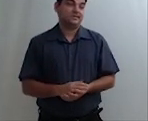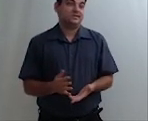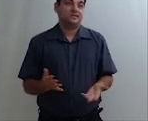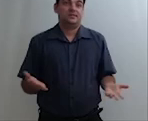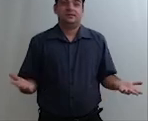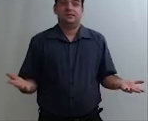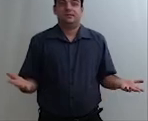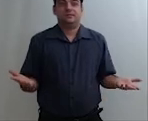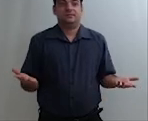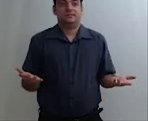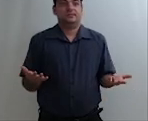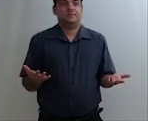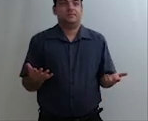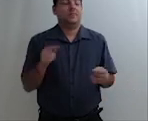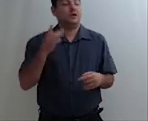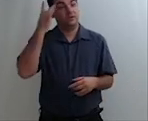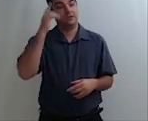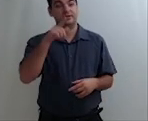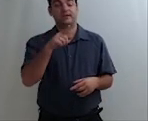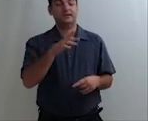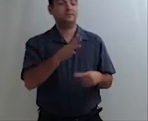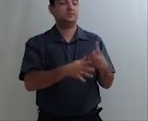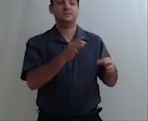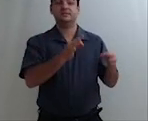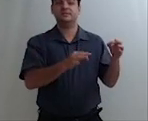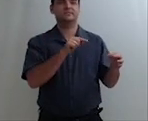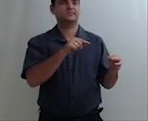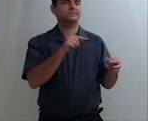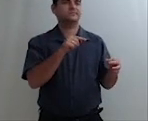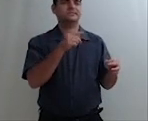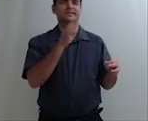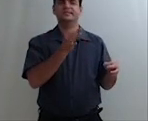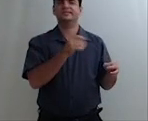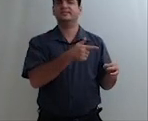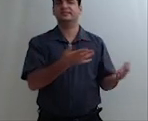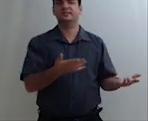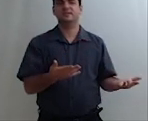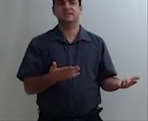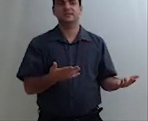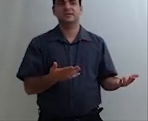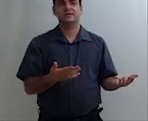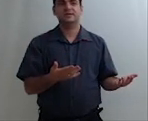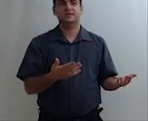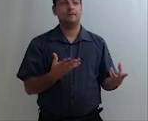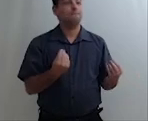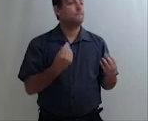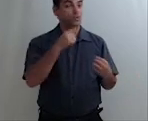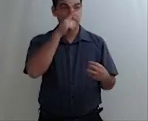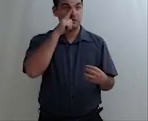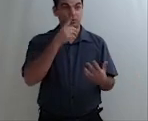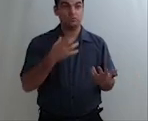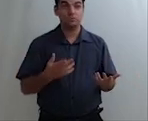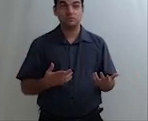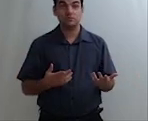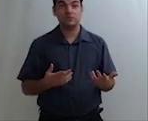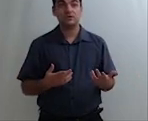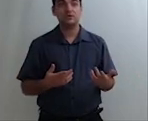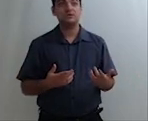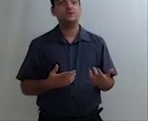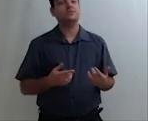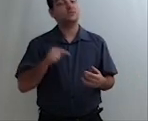parece que a decisão de primeiro grau aponta aqui uma atividade criminosa gravíssima que alimenta